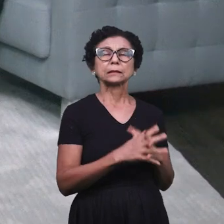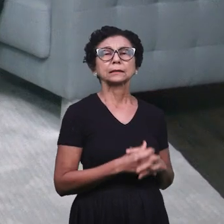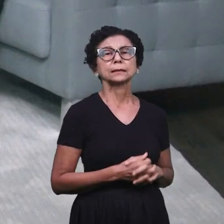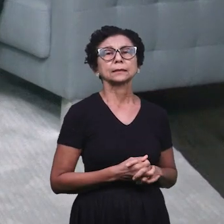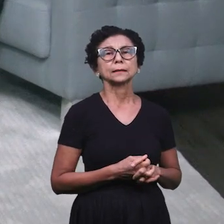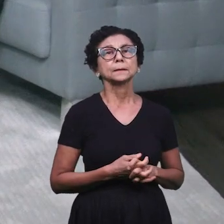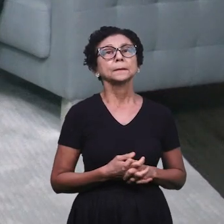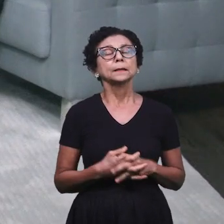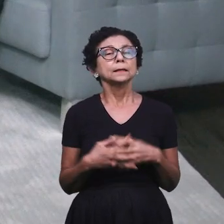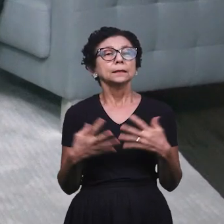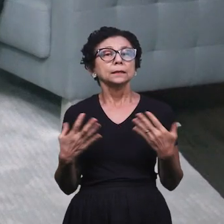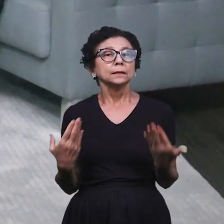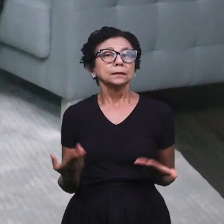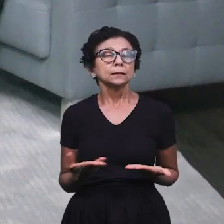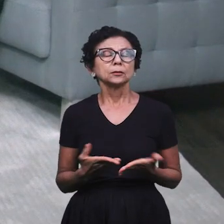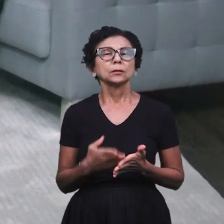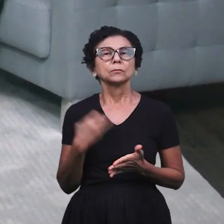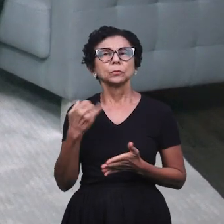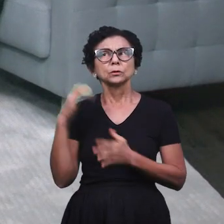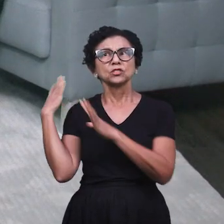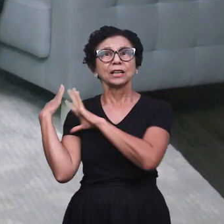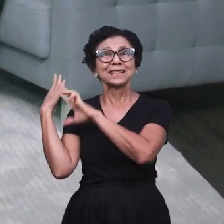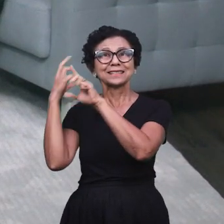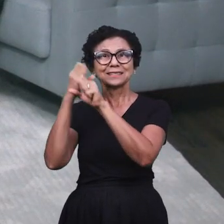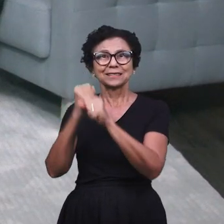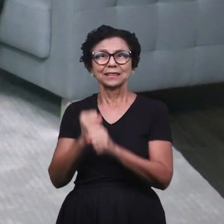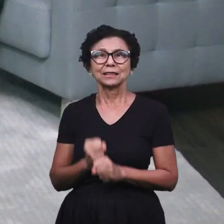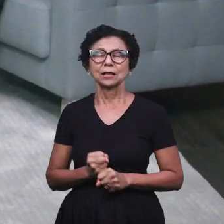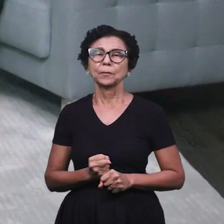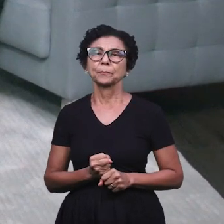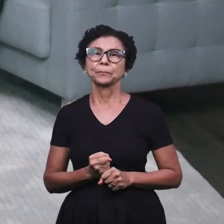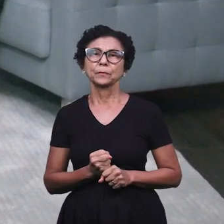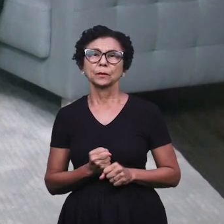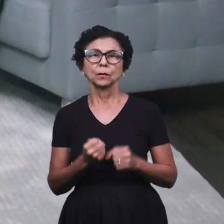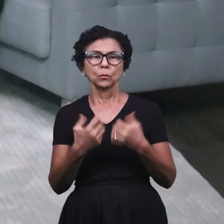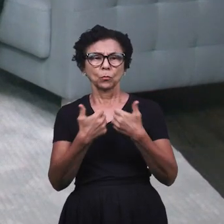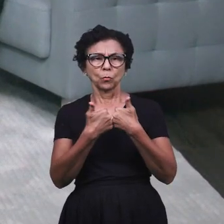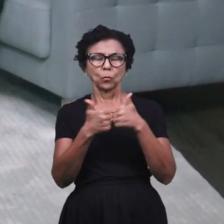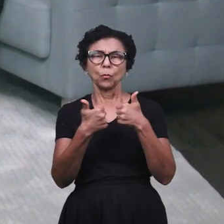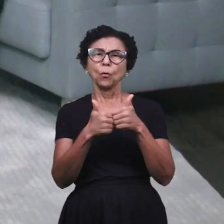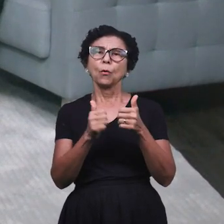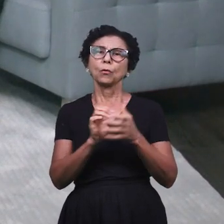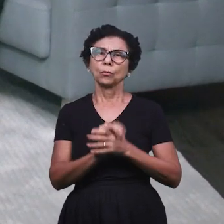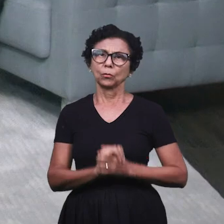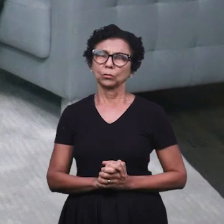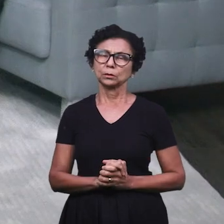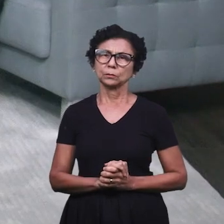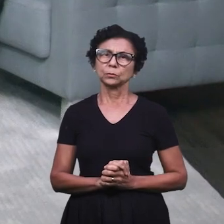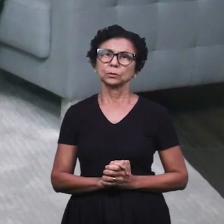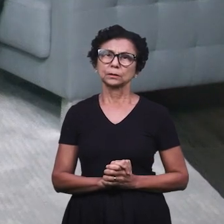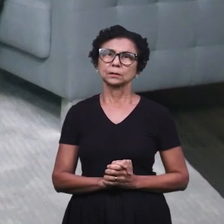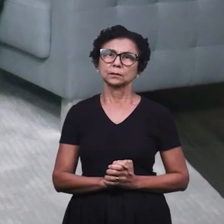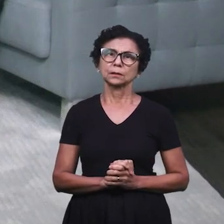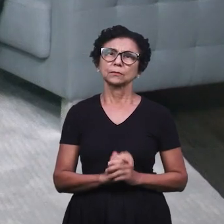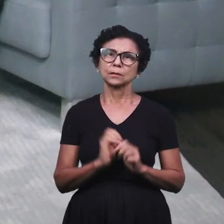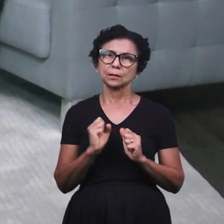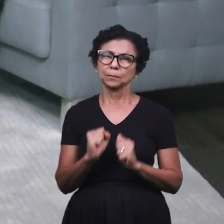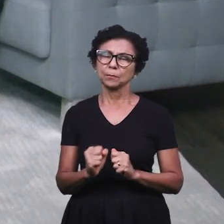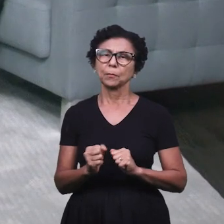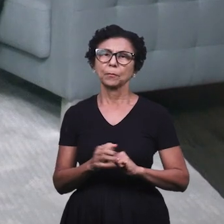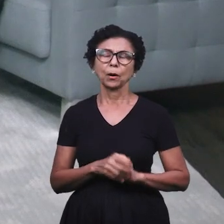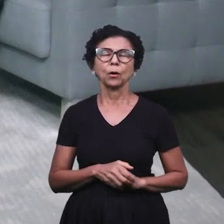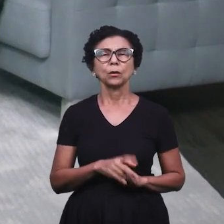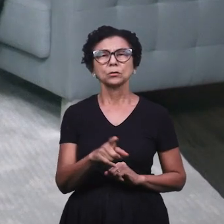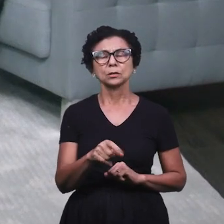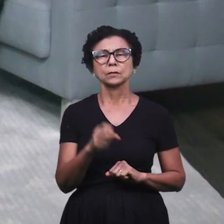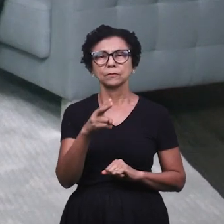intergeracional é tentar resgatar mesmo, né? Hoje, por exemplo, dentro de um ônibus, você pode ter uma relação intergeracional, cedendo o seu lugar